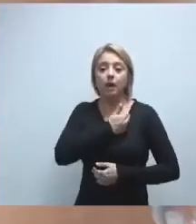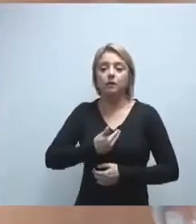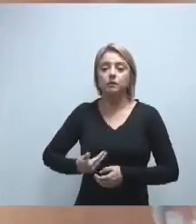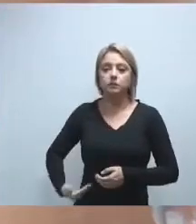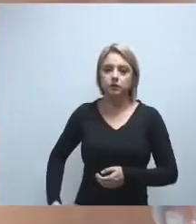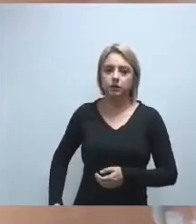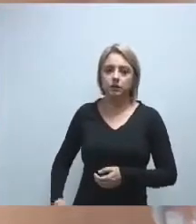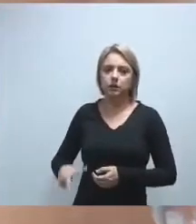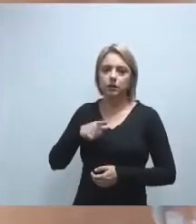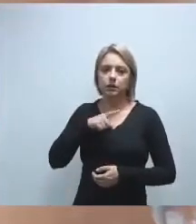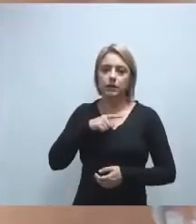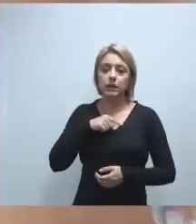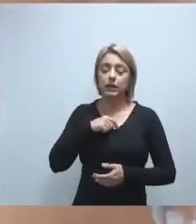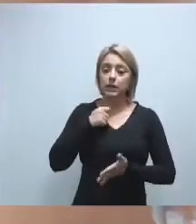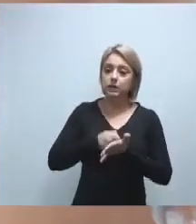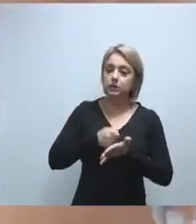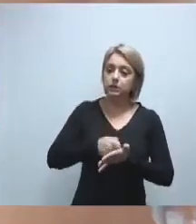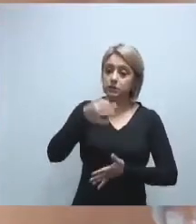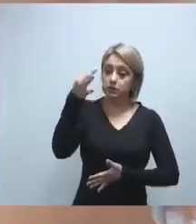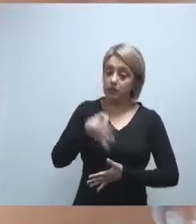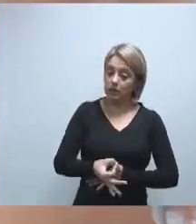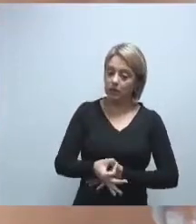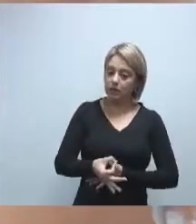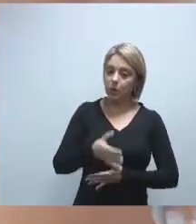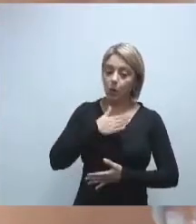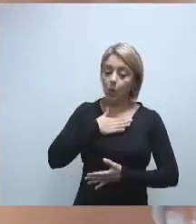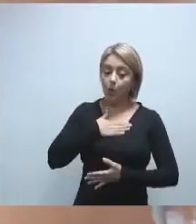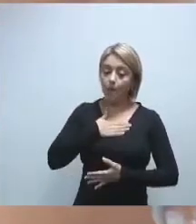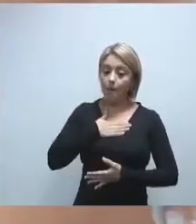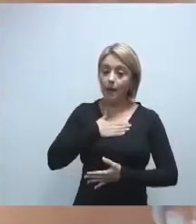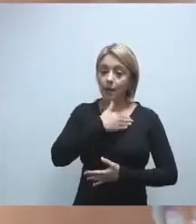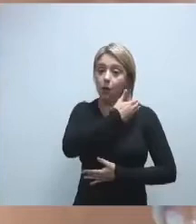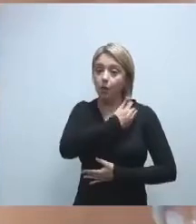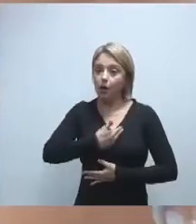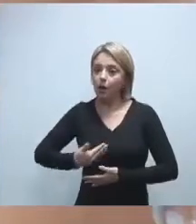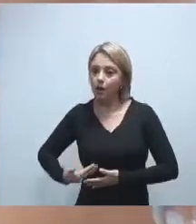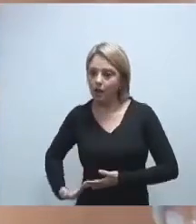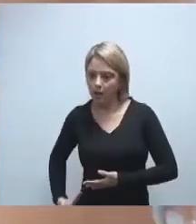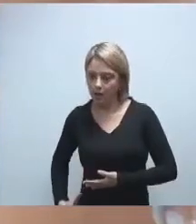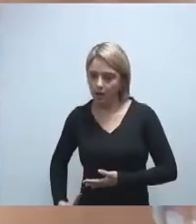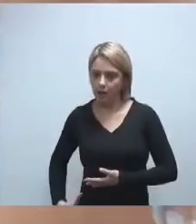tem que agir direito então o meu cliente união